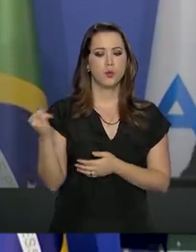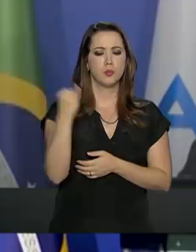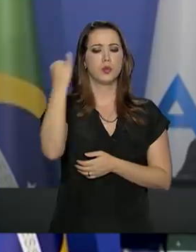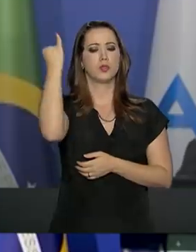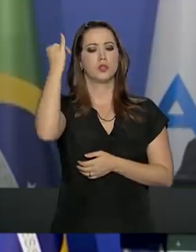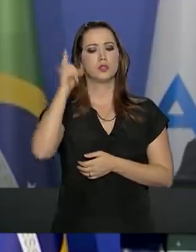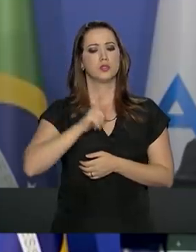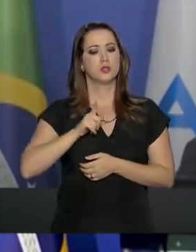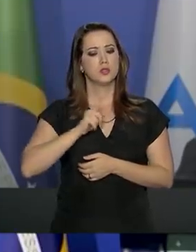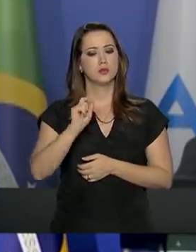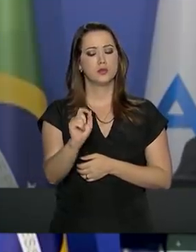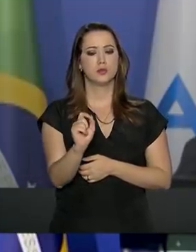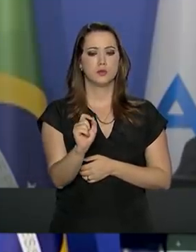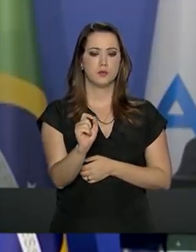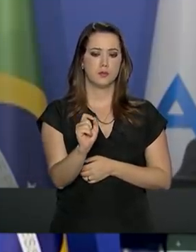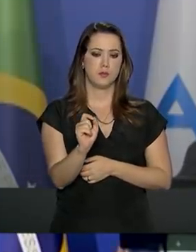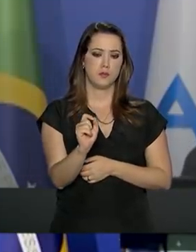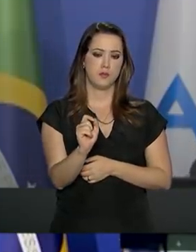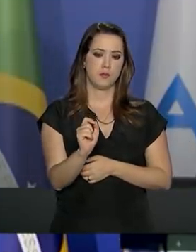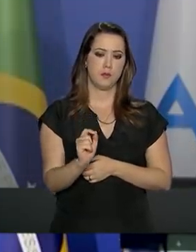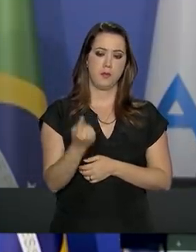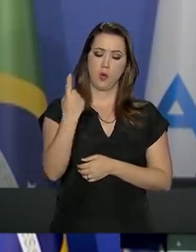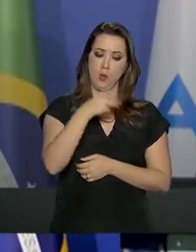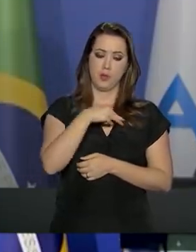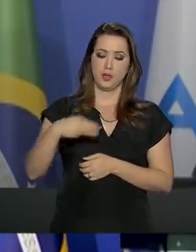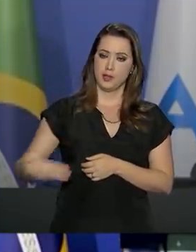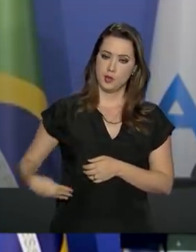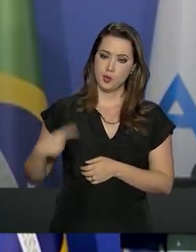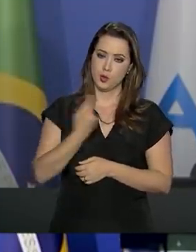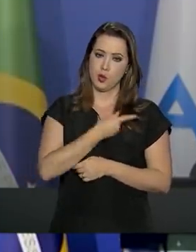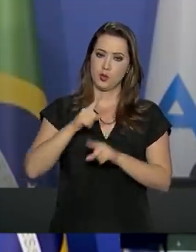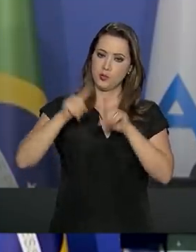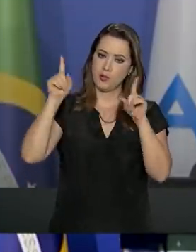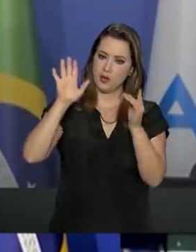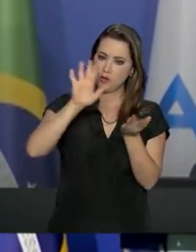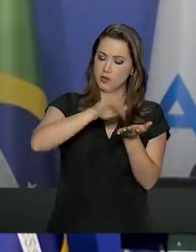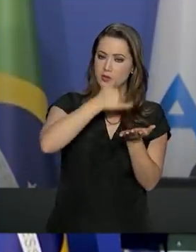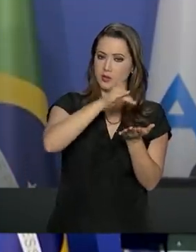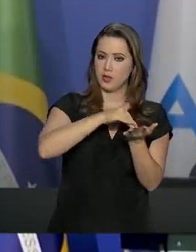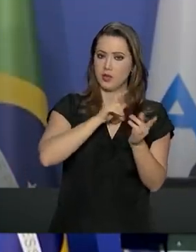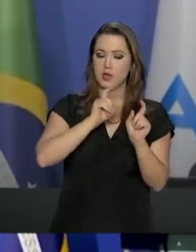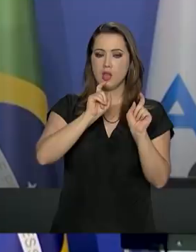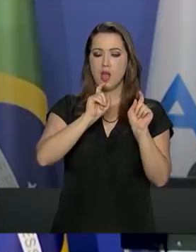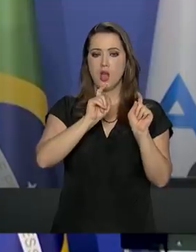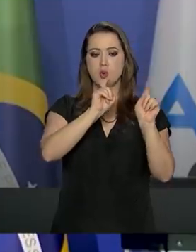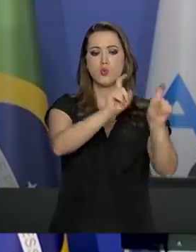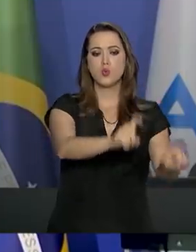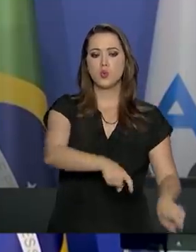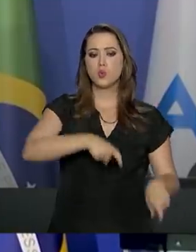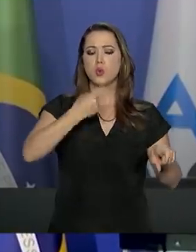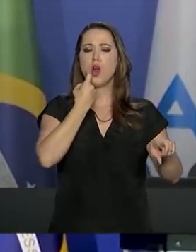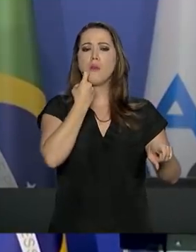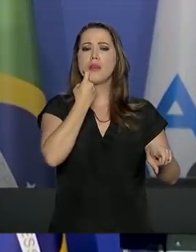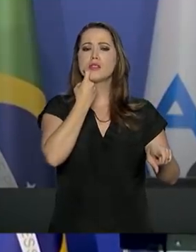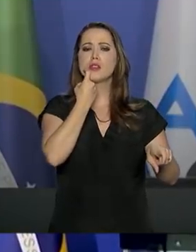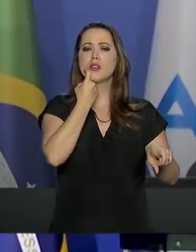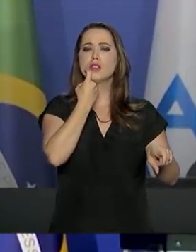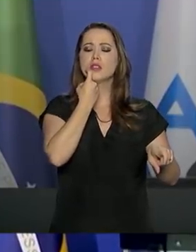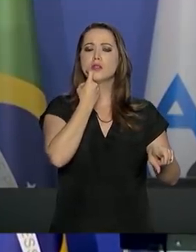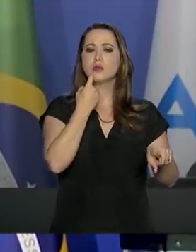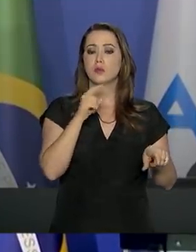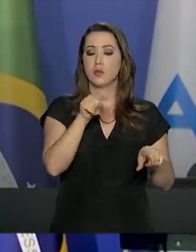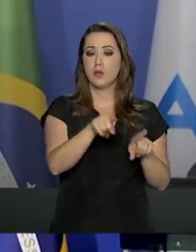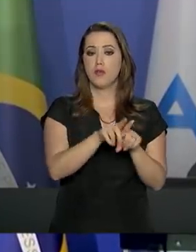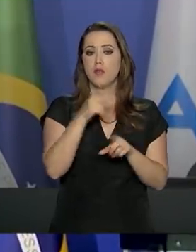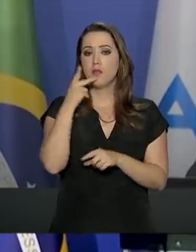importante, mentioned, Your Excellency, one não is de um ministro nosso, mas de um secretário da Pesca, Jorge Seif Neto, from Jorge Seif